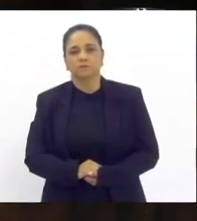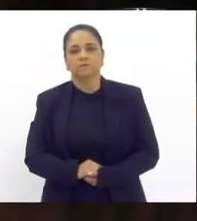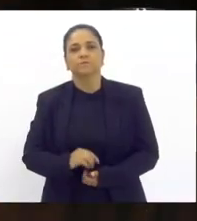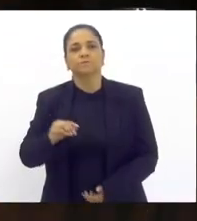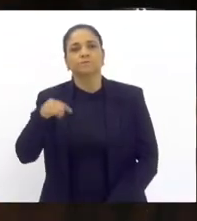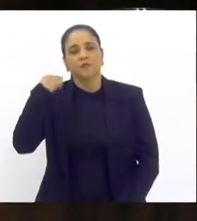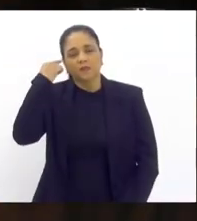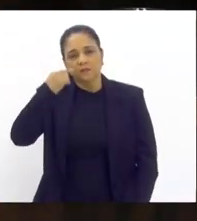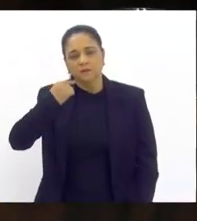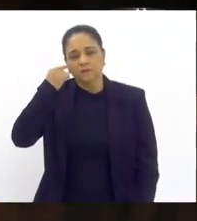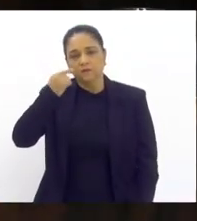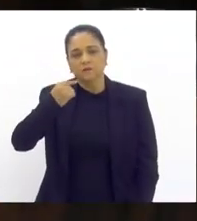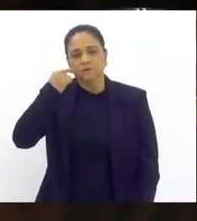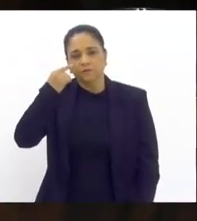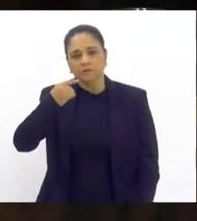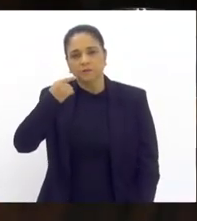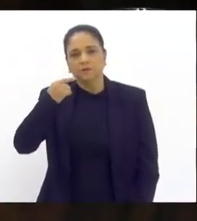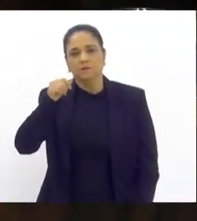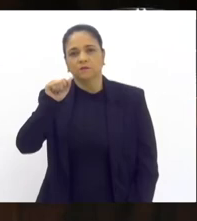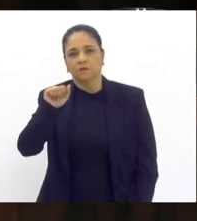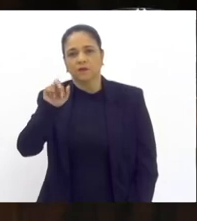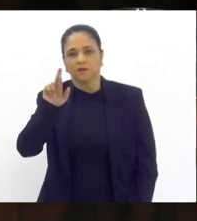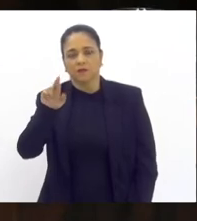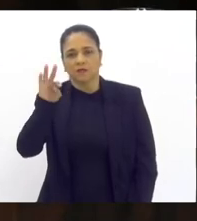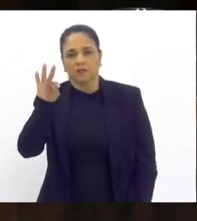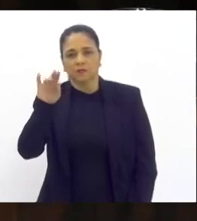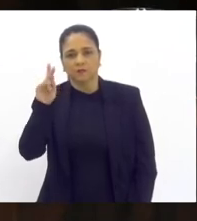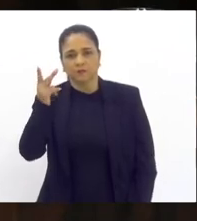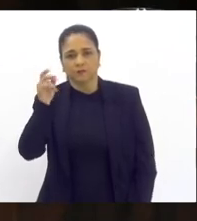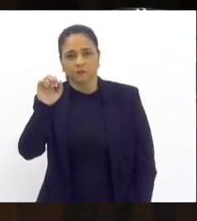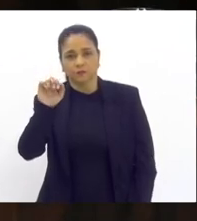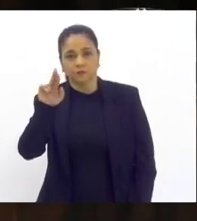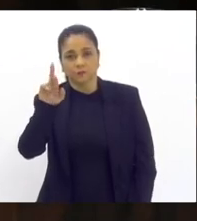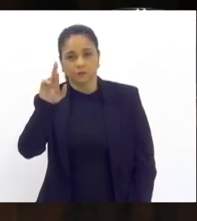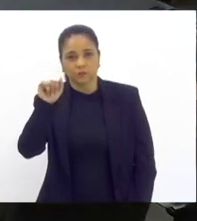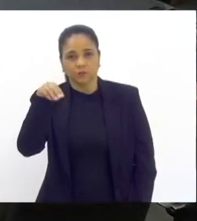Chamo o deputado Arthur Monteiro.